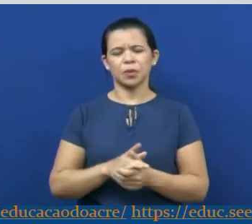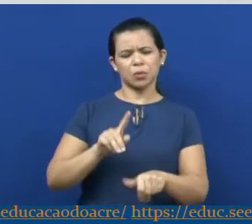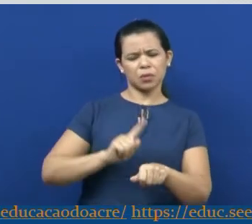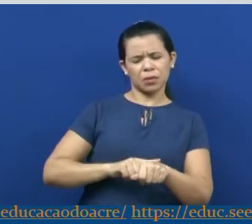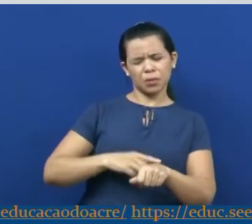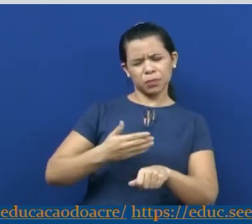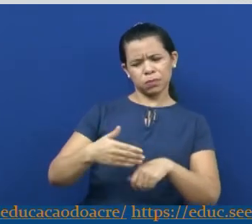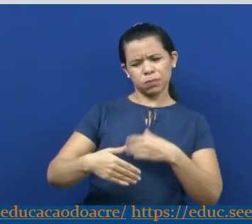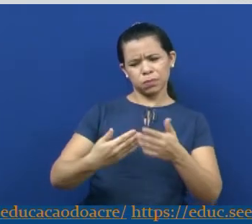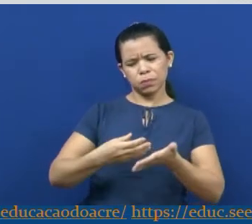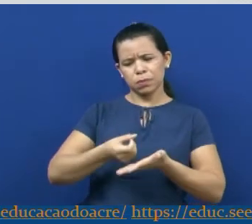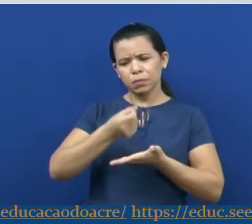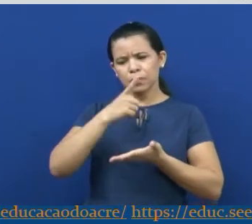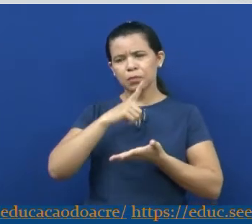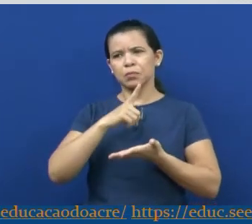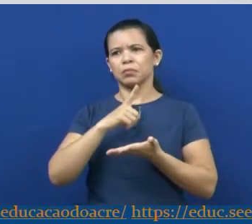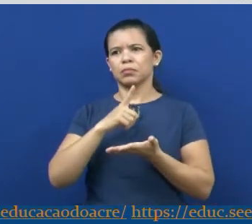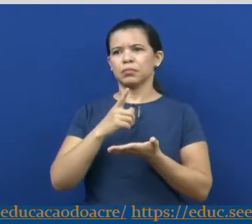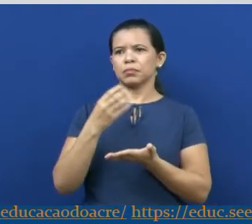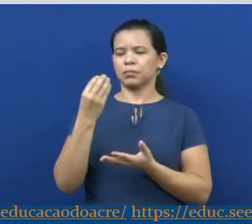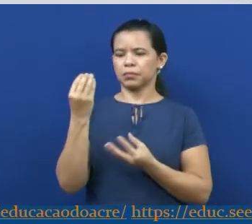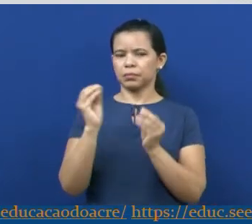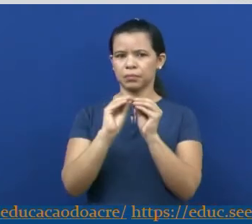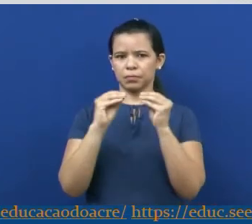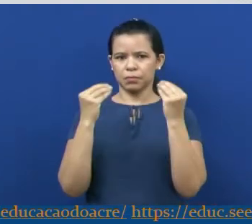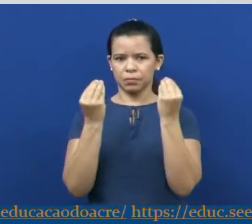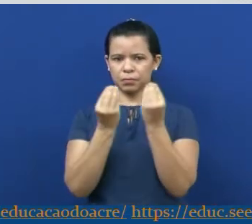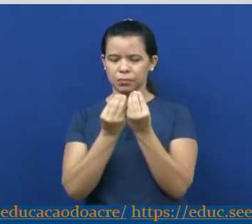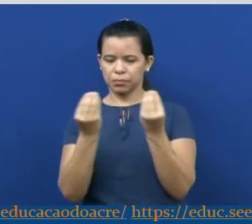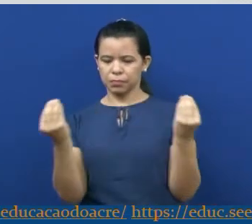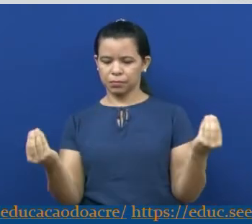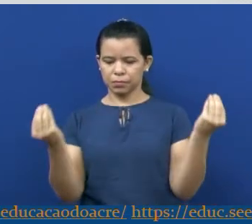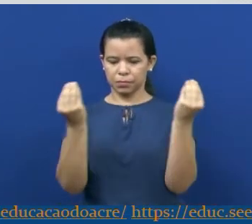administração a partir de duas formulações farmacêuticas A e B.